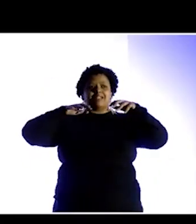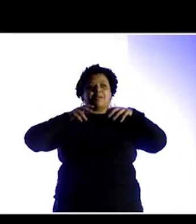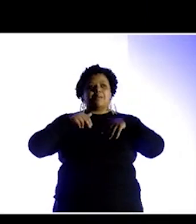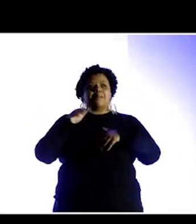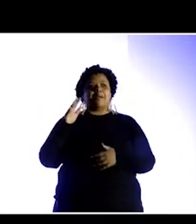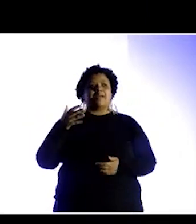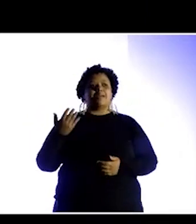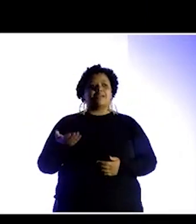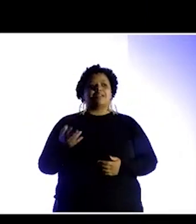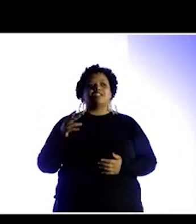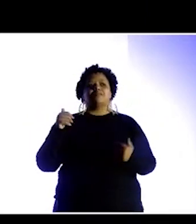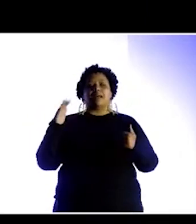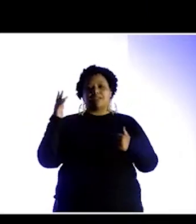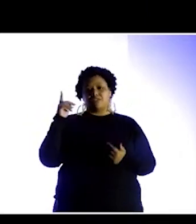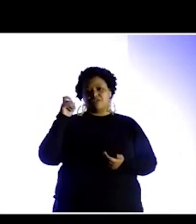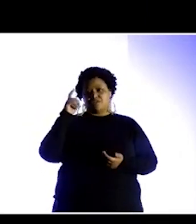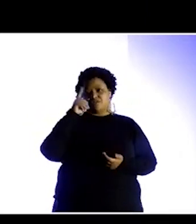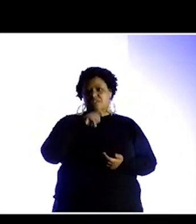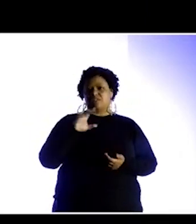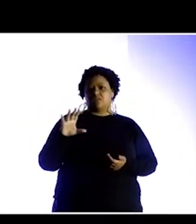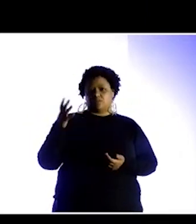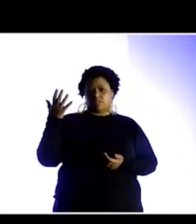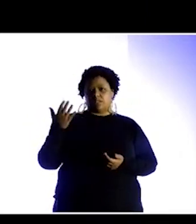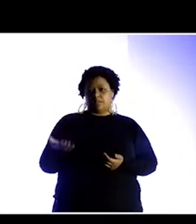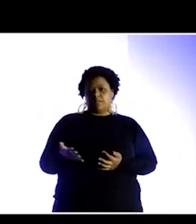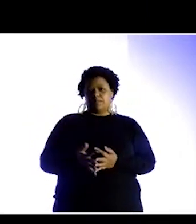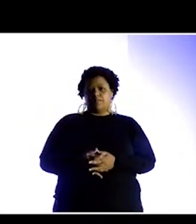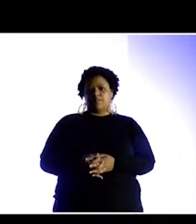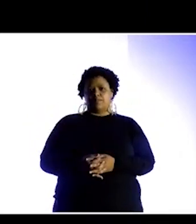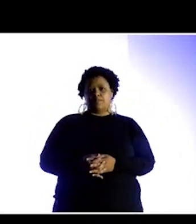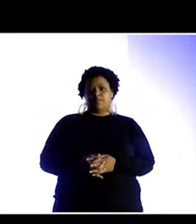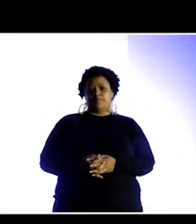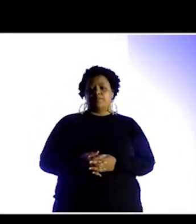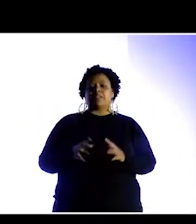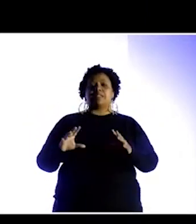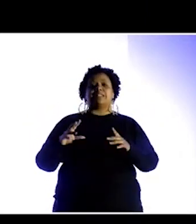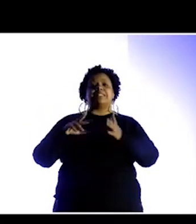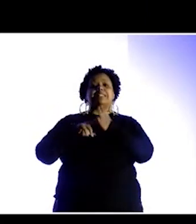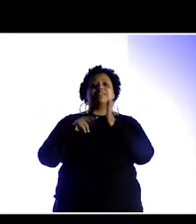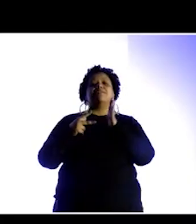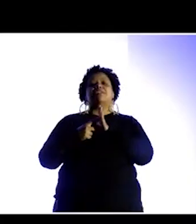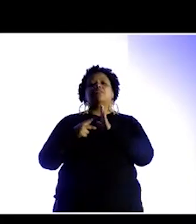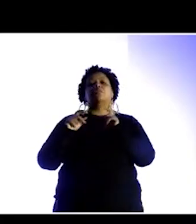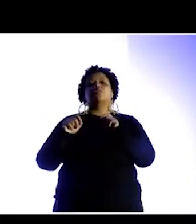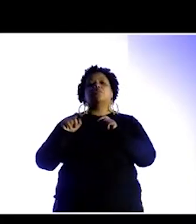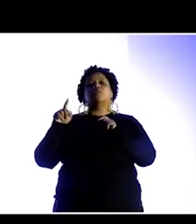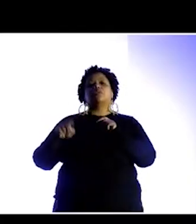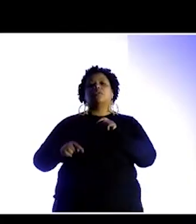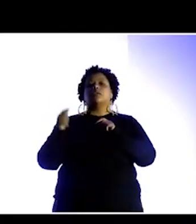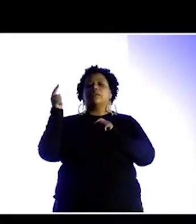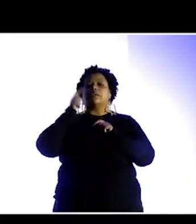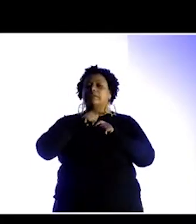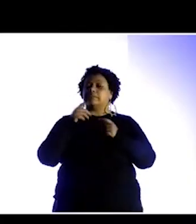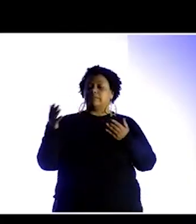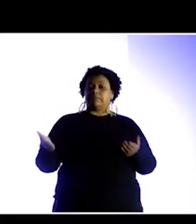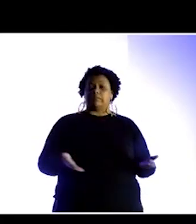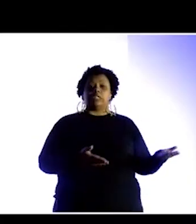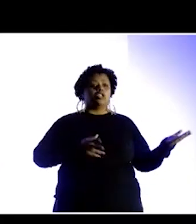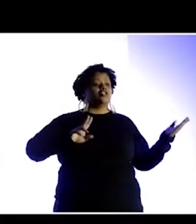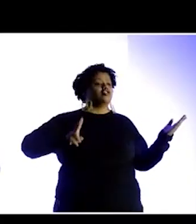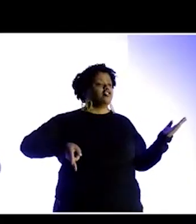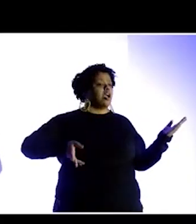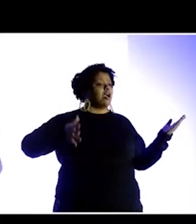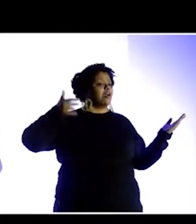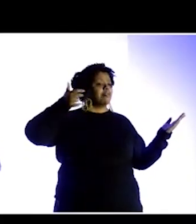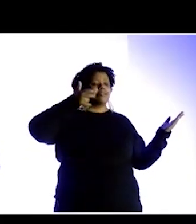mais difíceis de ocorrer. E o que isso significa? Significa secas. Então, aqui eu já explico, já entendo